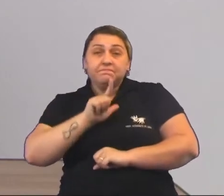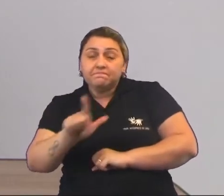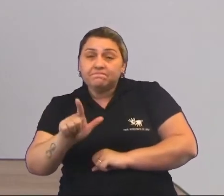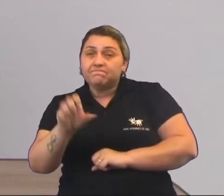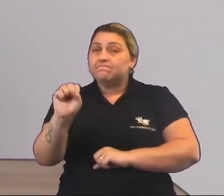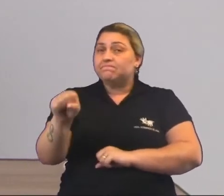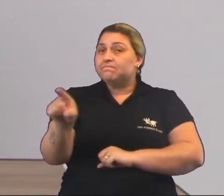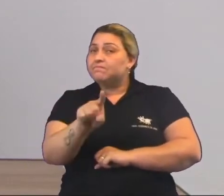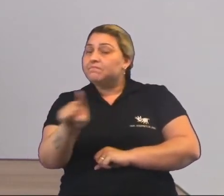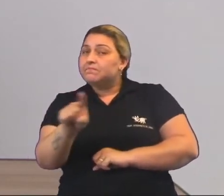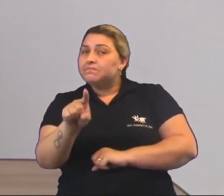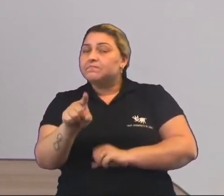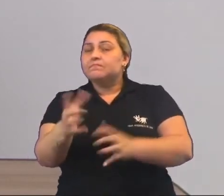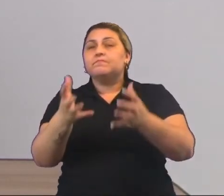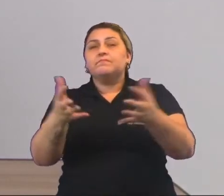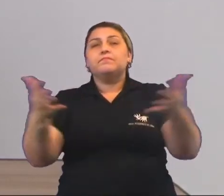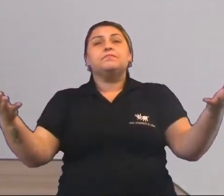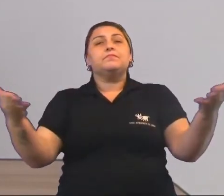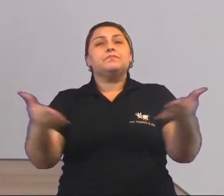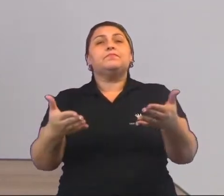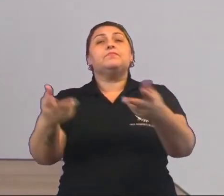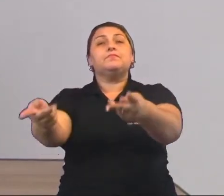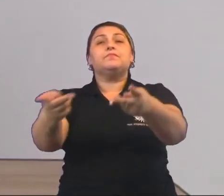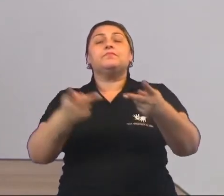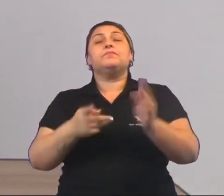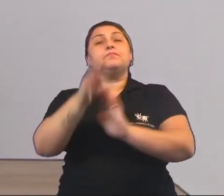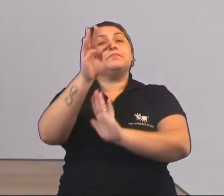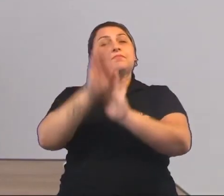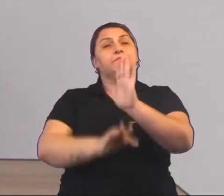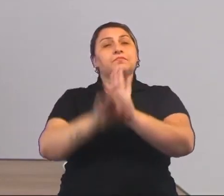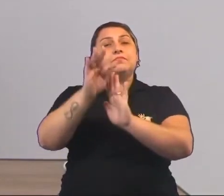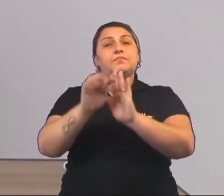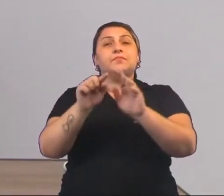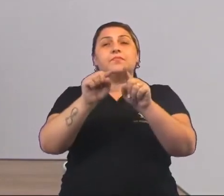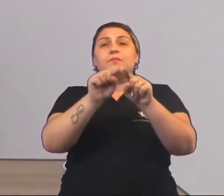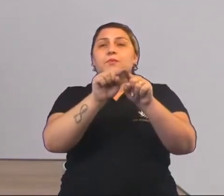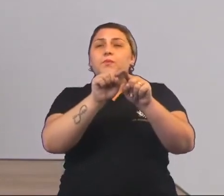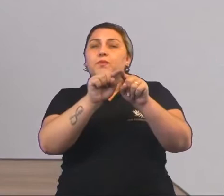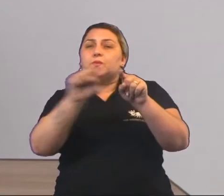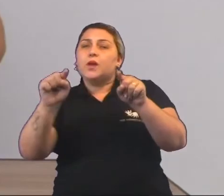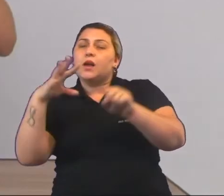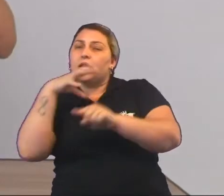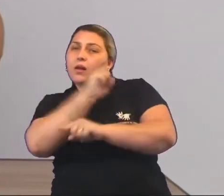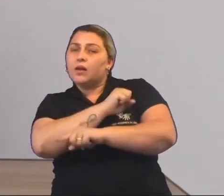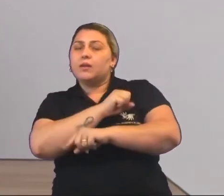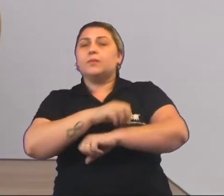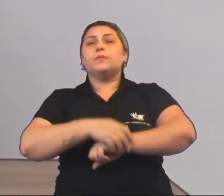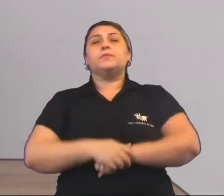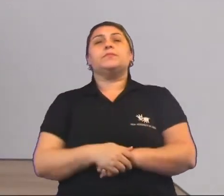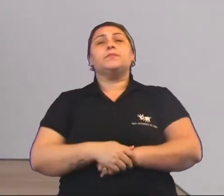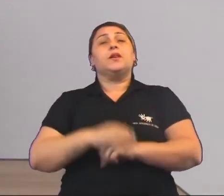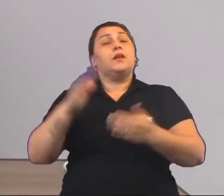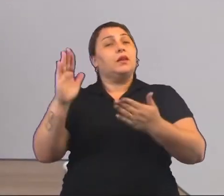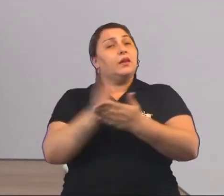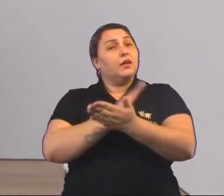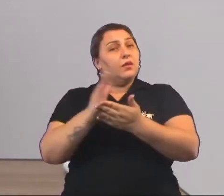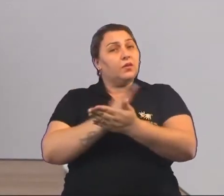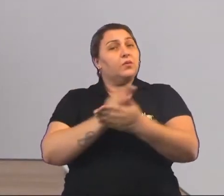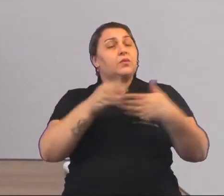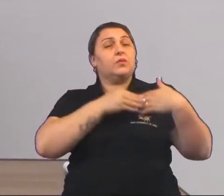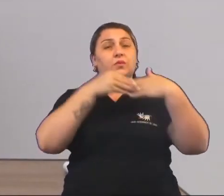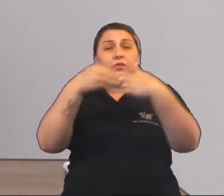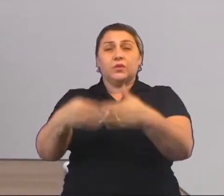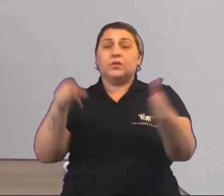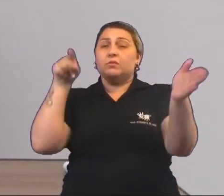Conseguiu? Sim ou não? Eu quero agora te convidar no texto para grifar com vocês rapidamente algumas coisas que eu